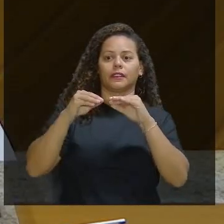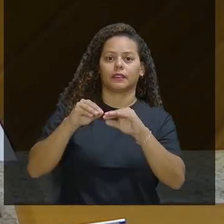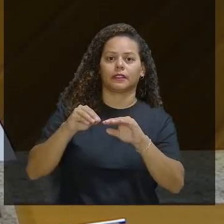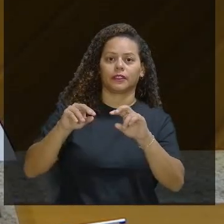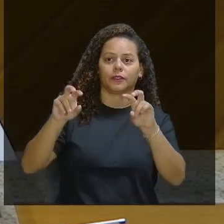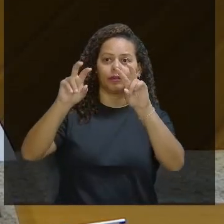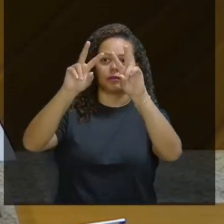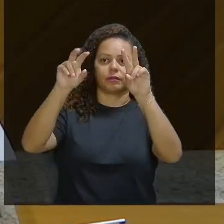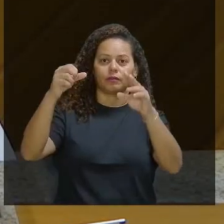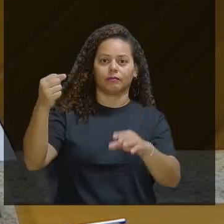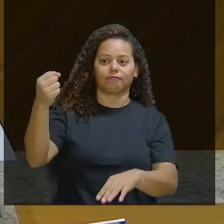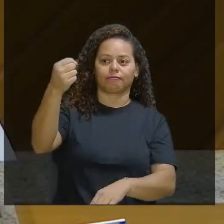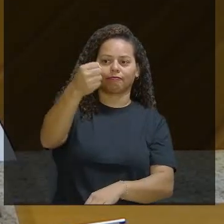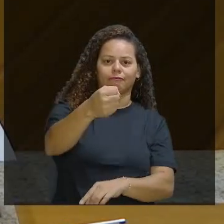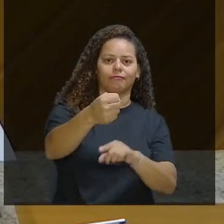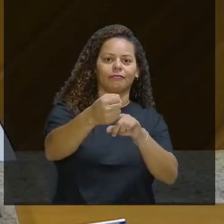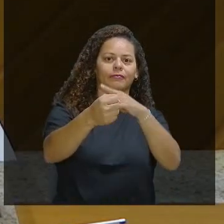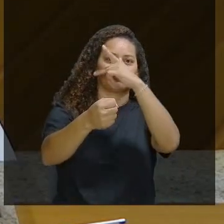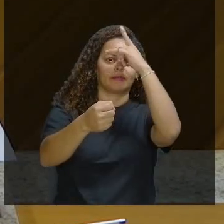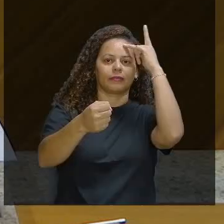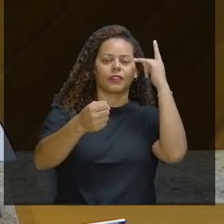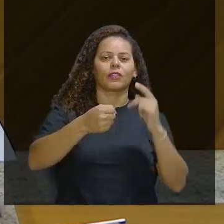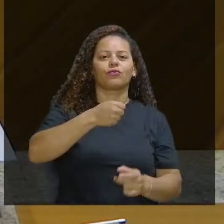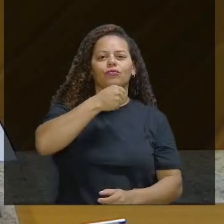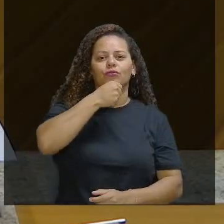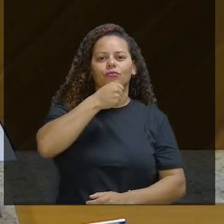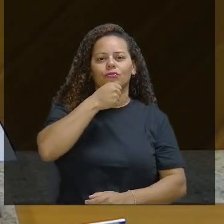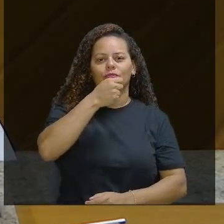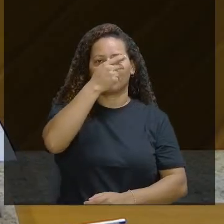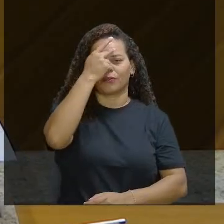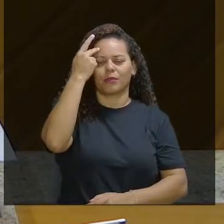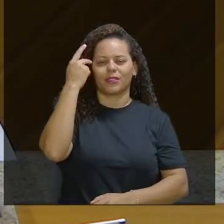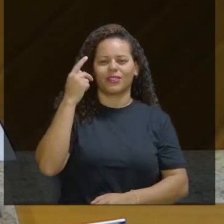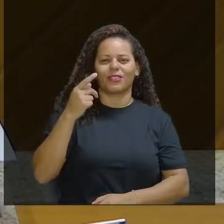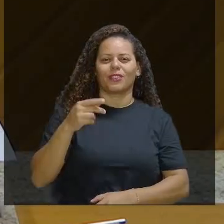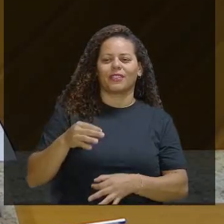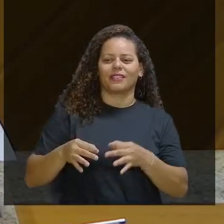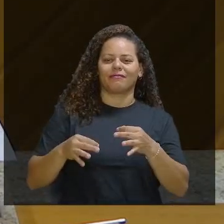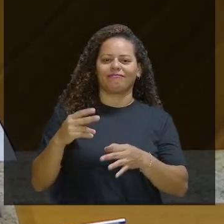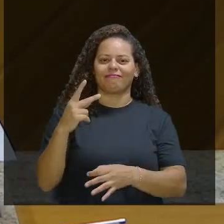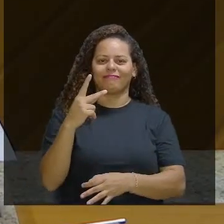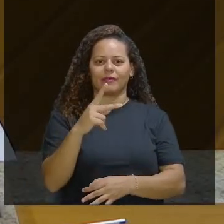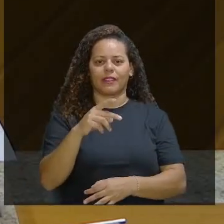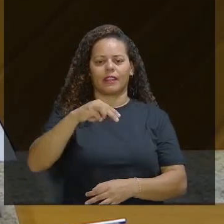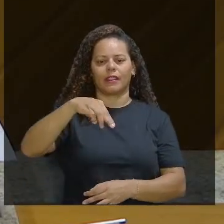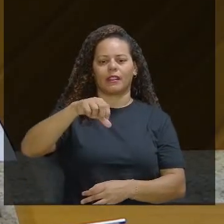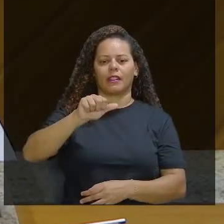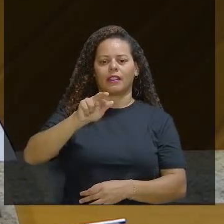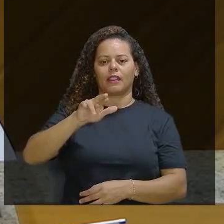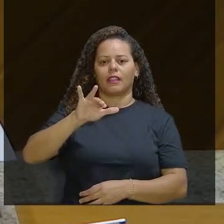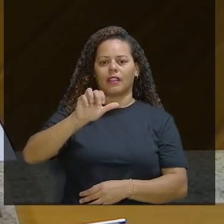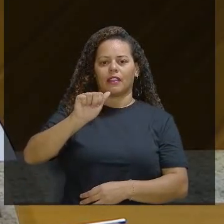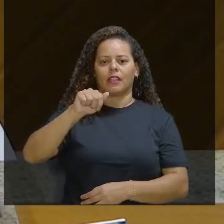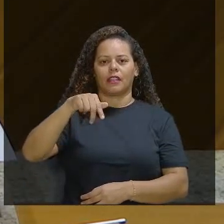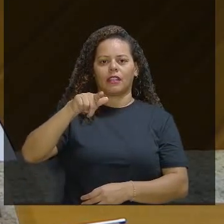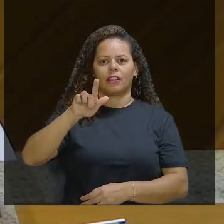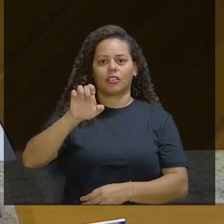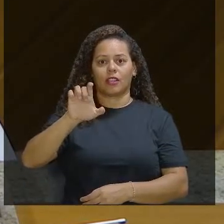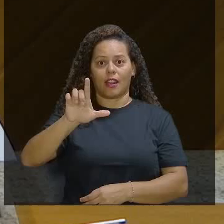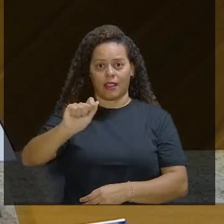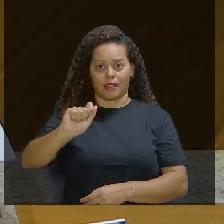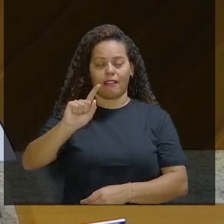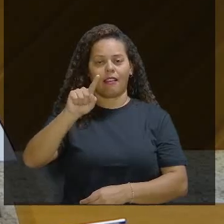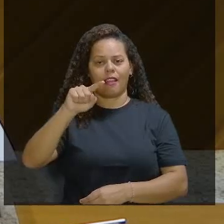de embaixadora de pessoa idosa da Justiça Eleitoral do Amapá, a senhora Maria Ângela Paz Leme Nogueira,